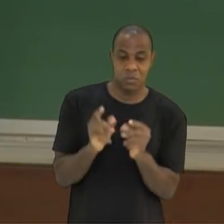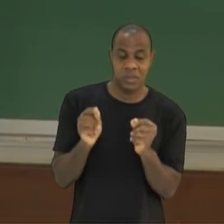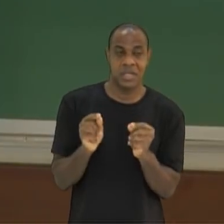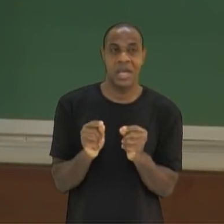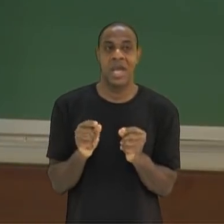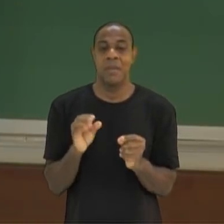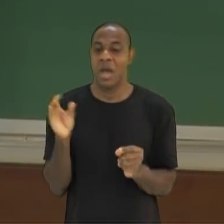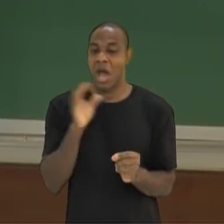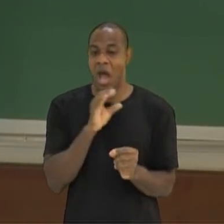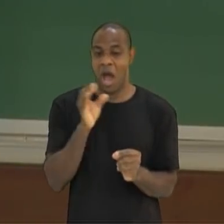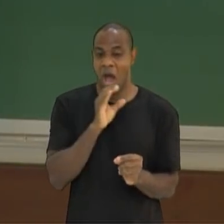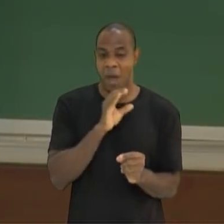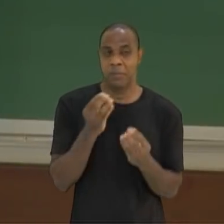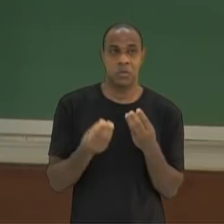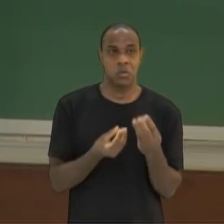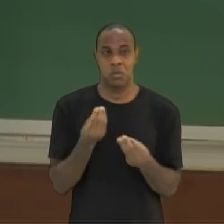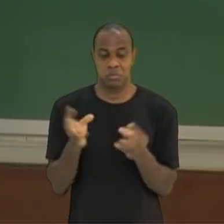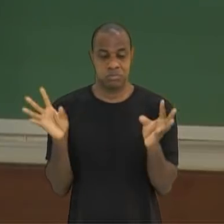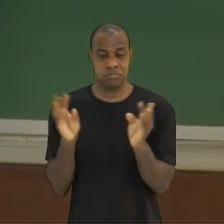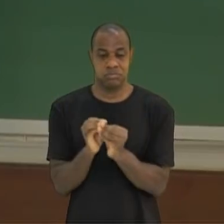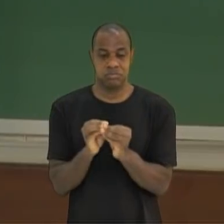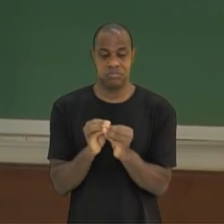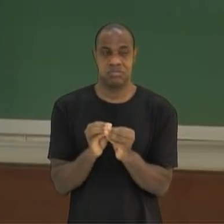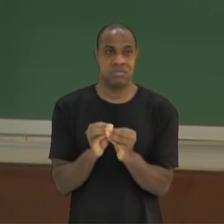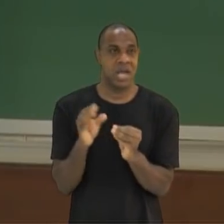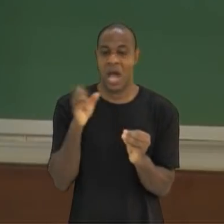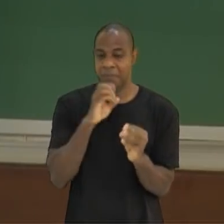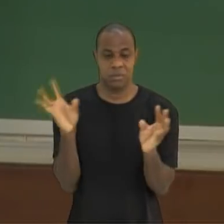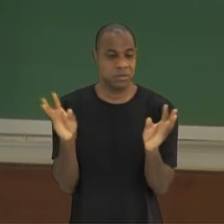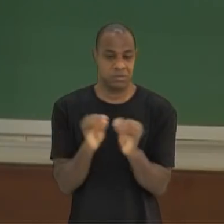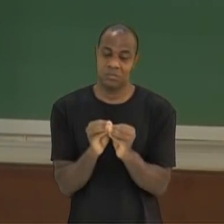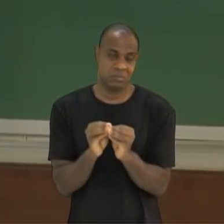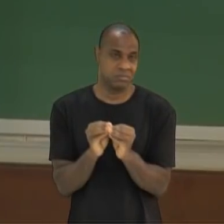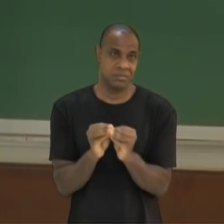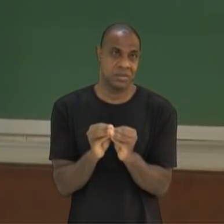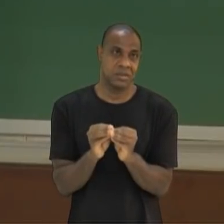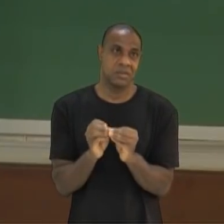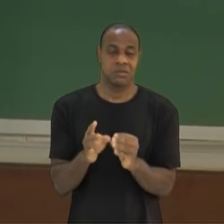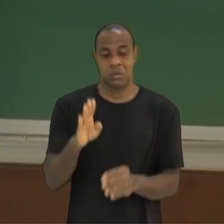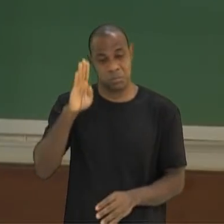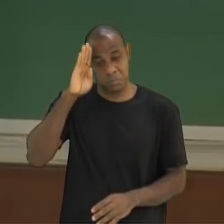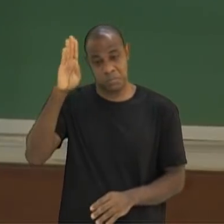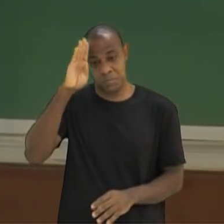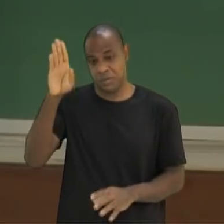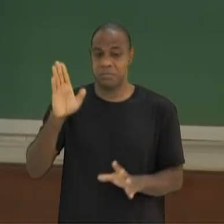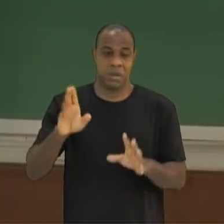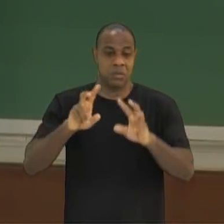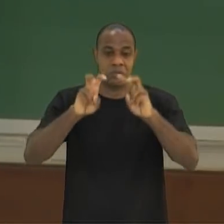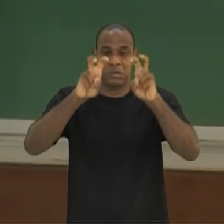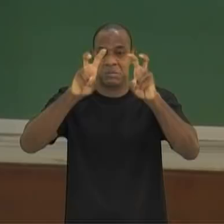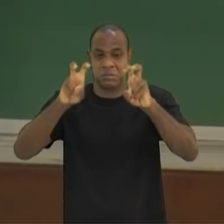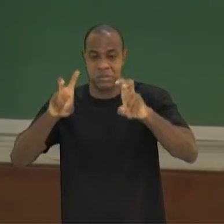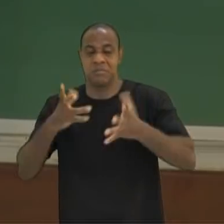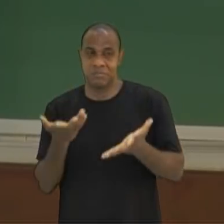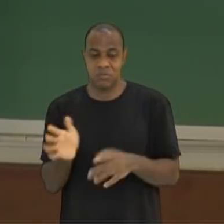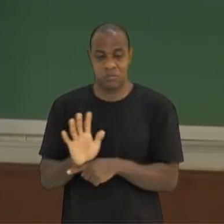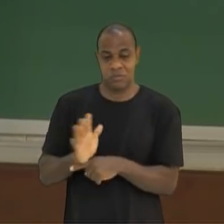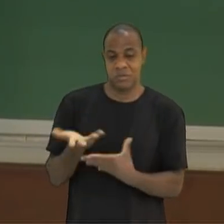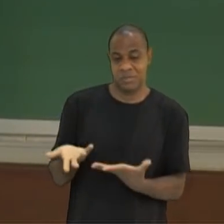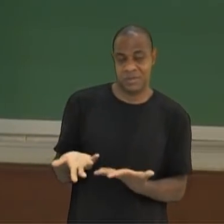breve, uma forma sintetizada, muito breve, os aspectos principais do filme. Não